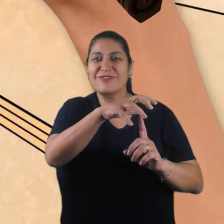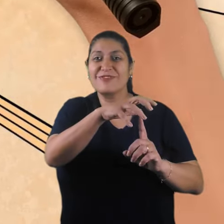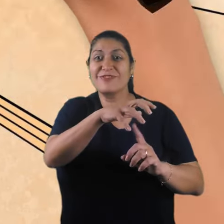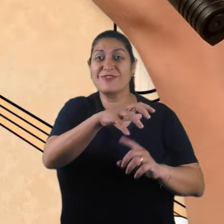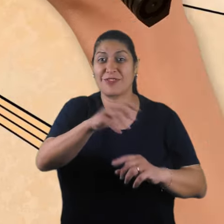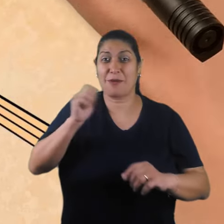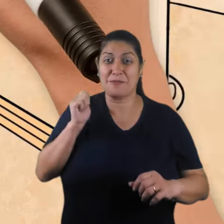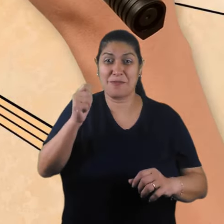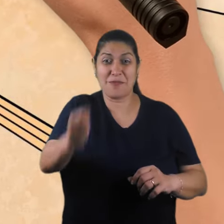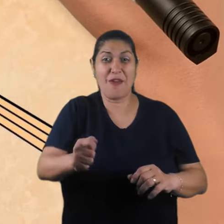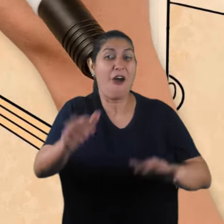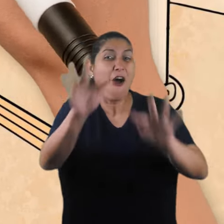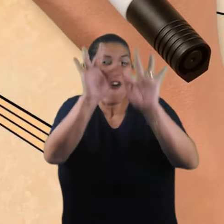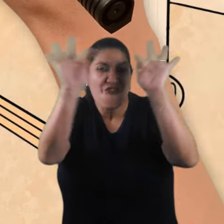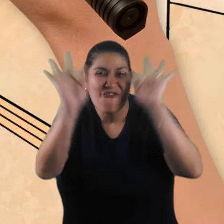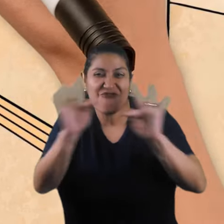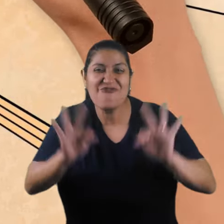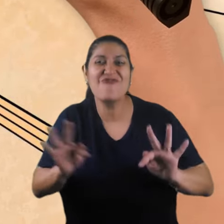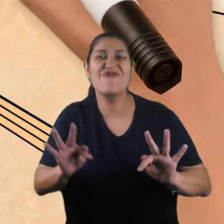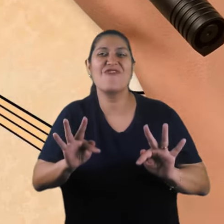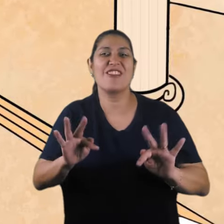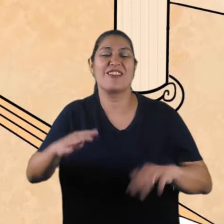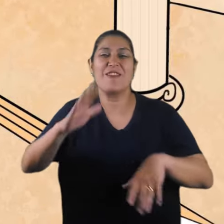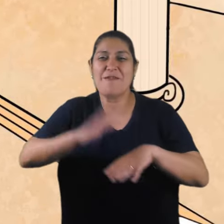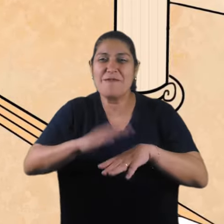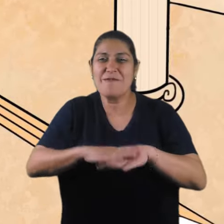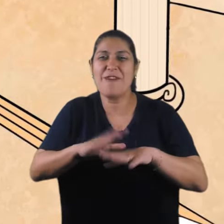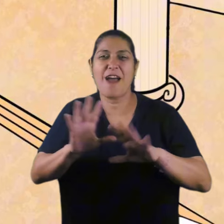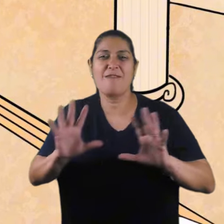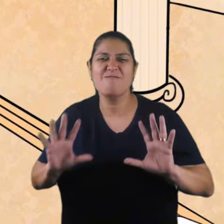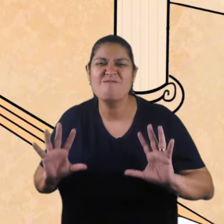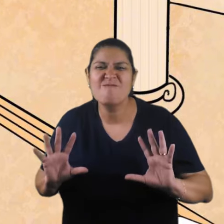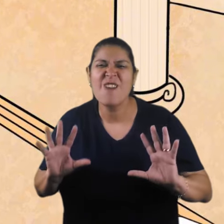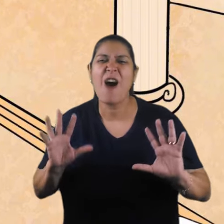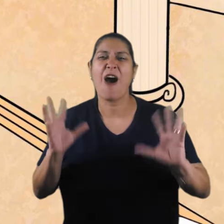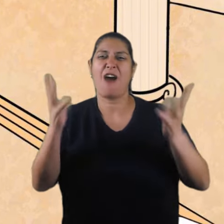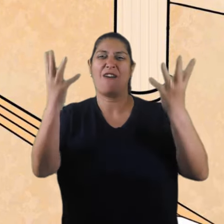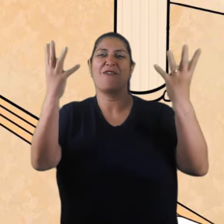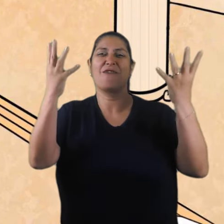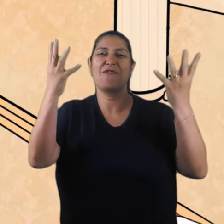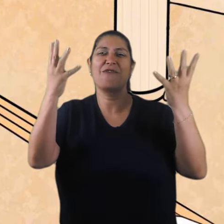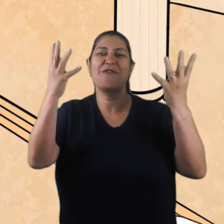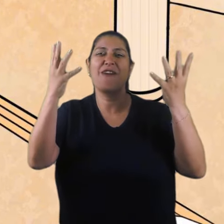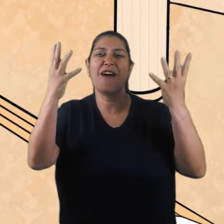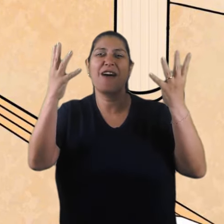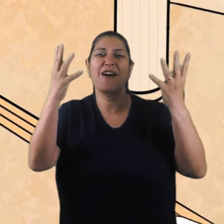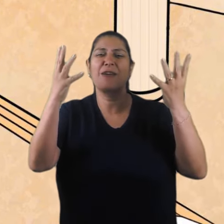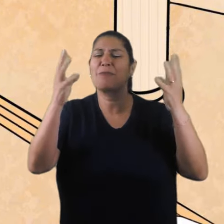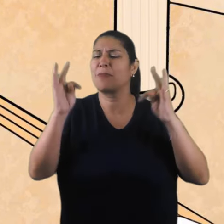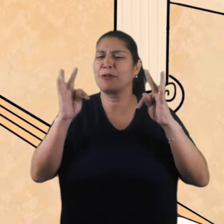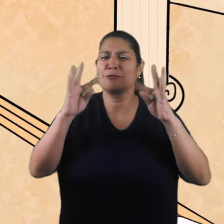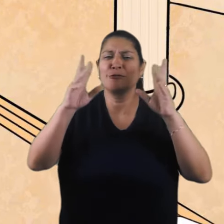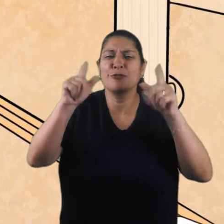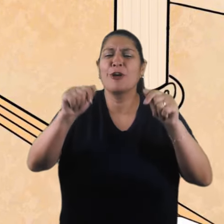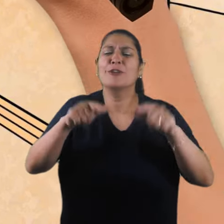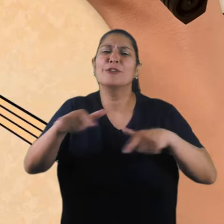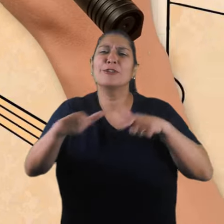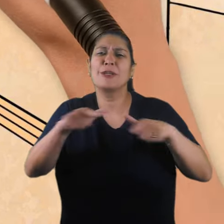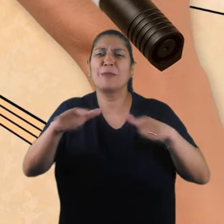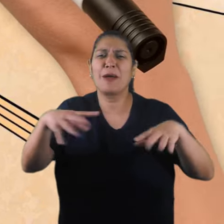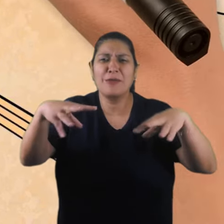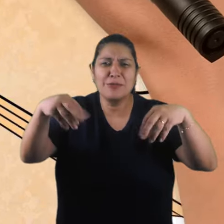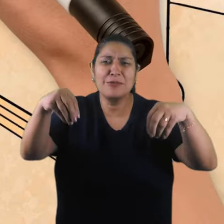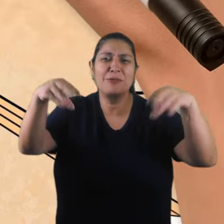rainha. O rei estava muito feliz com sua rainha, por isso ofereceu um grande banquete para